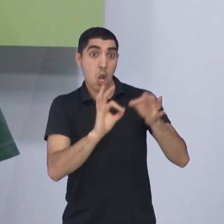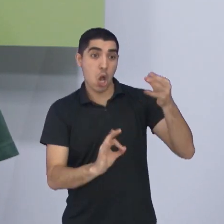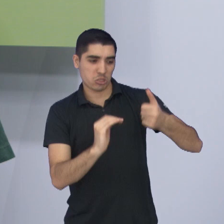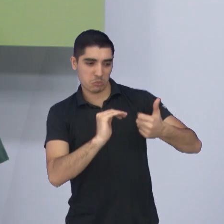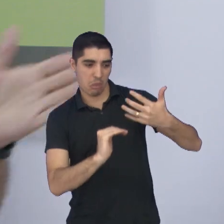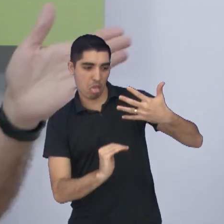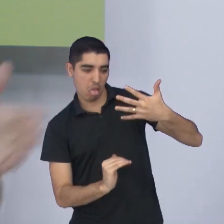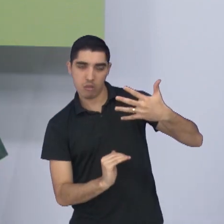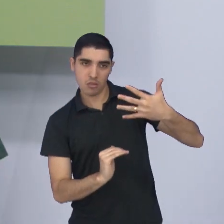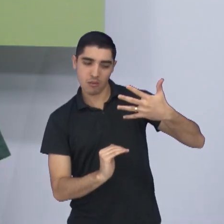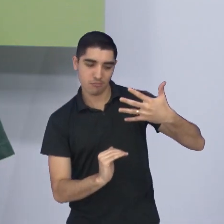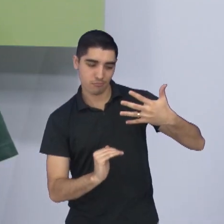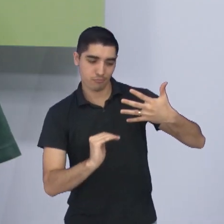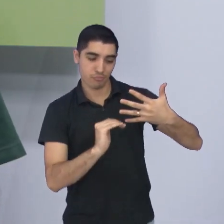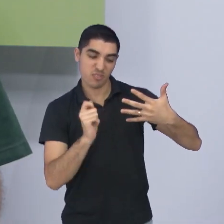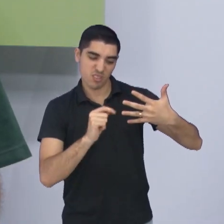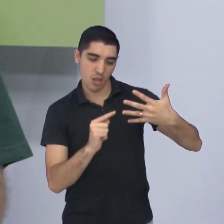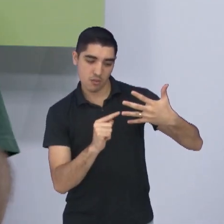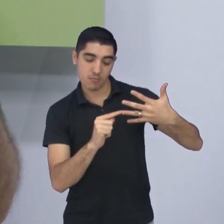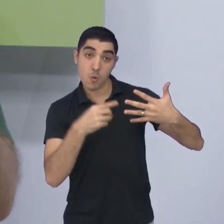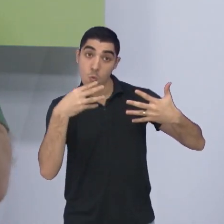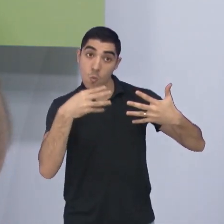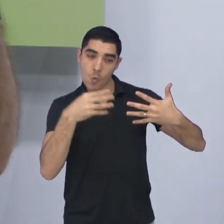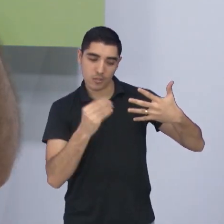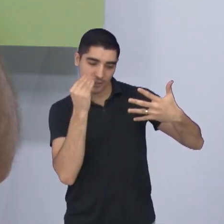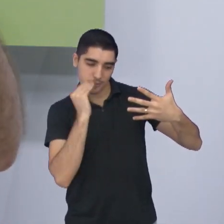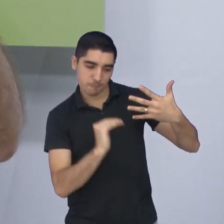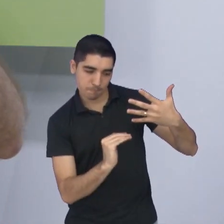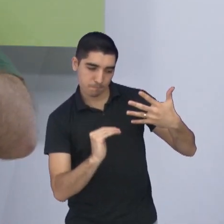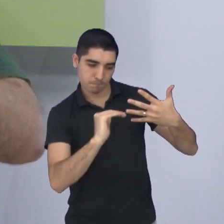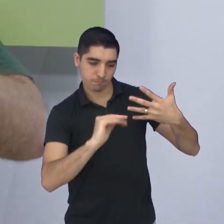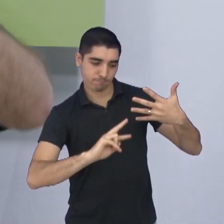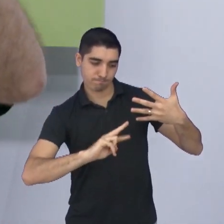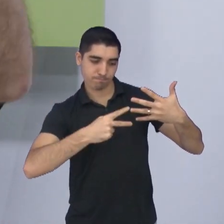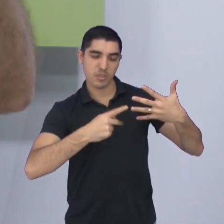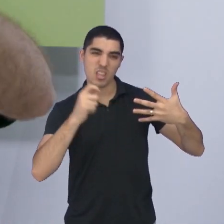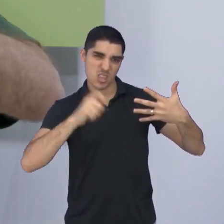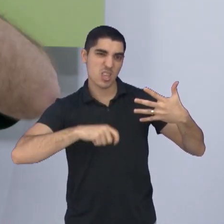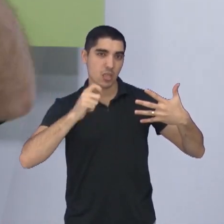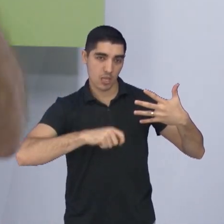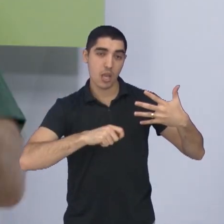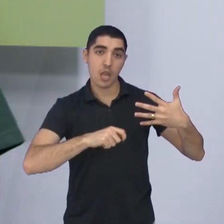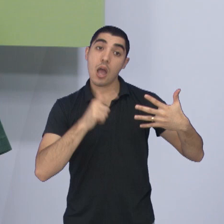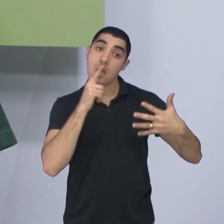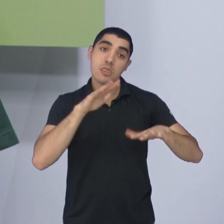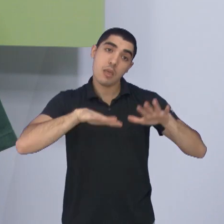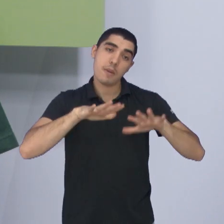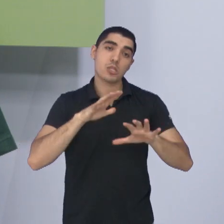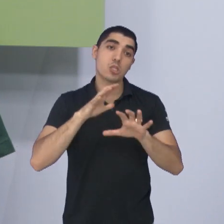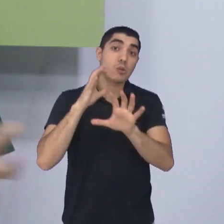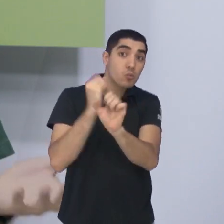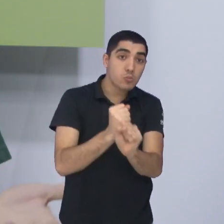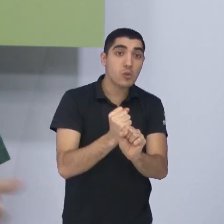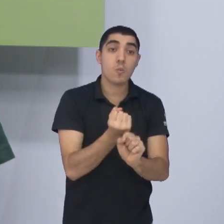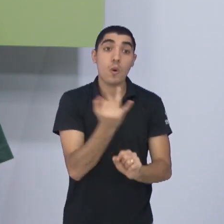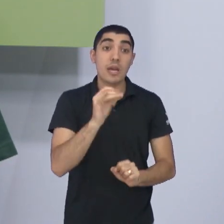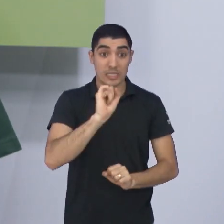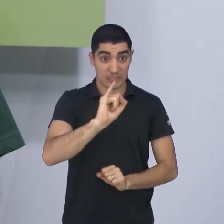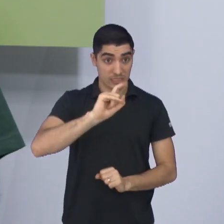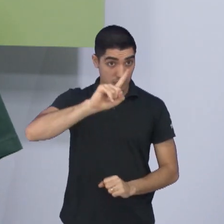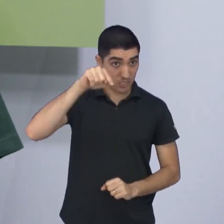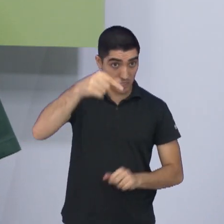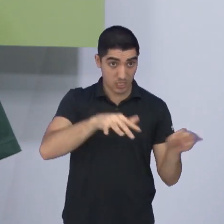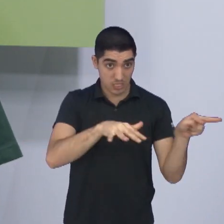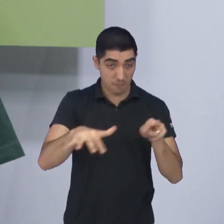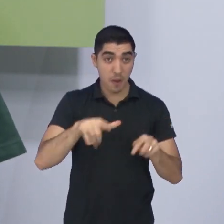com o Pouso Alegre, como você bem falou, dependendo das circunstâncias de combinação de resultado. Na semana que vem, caso vença